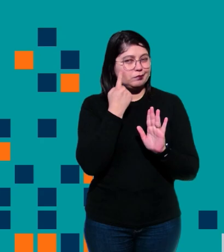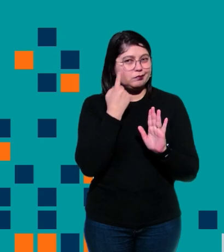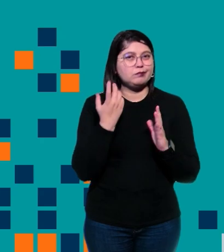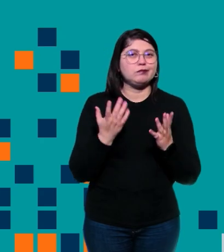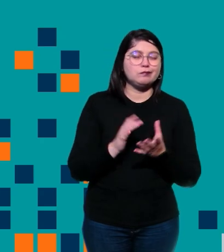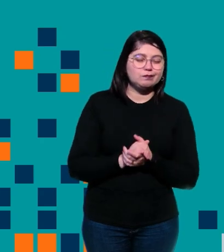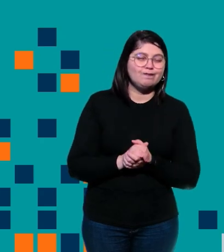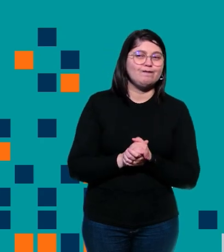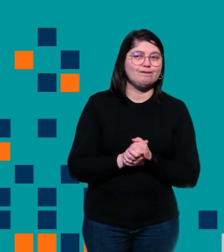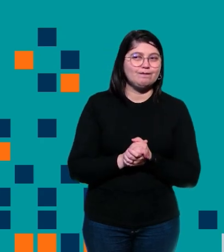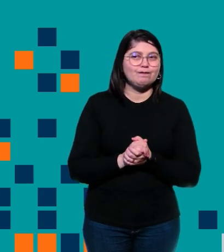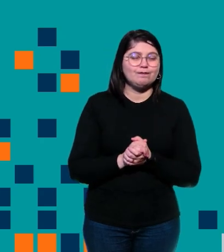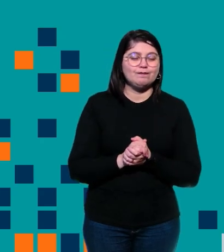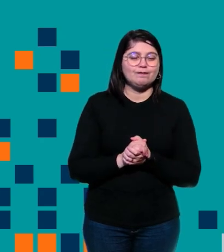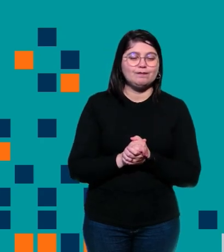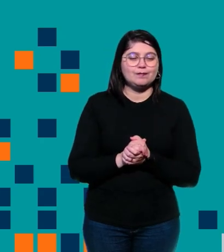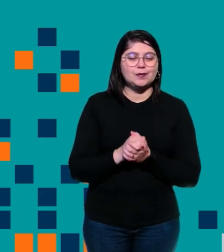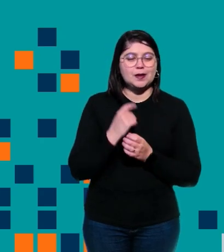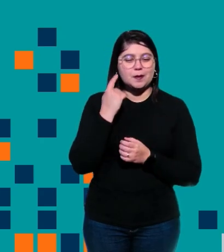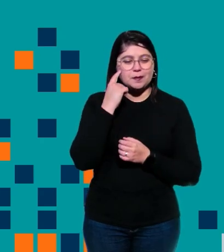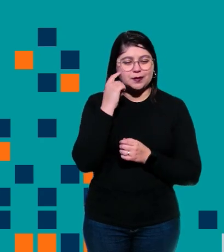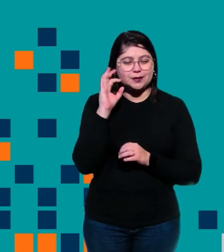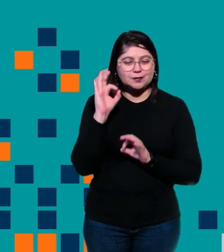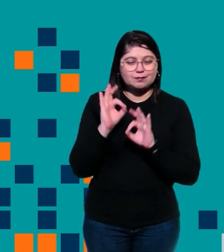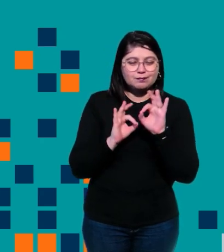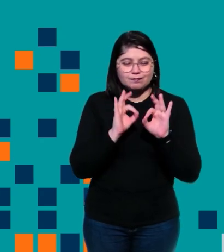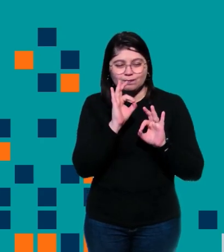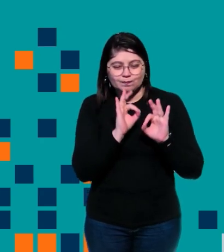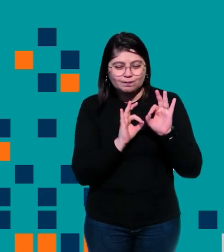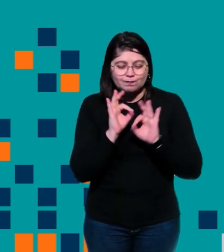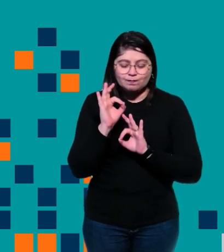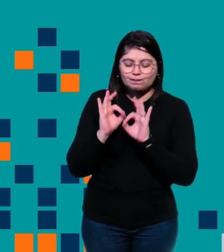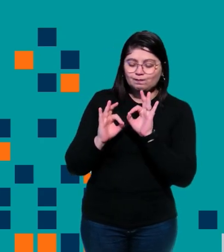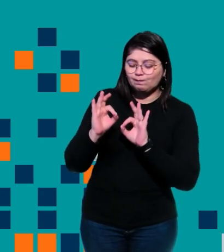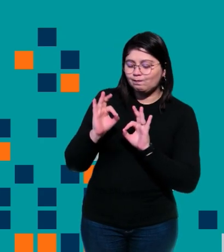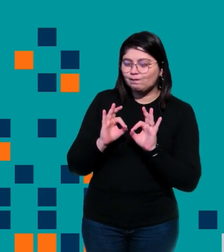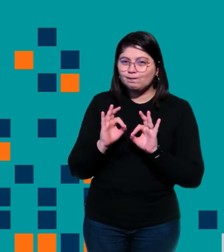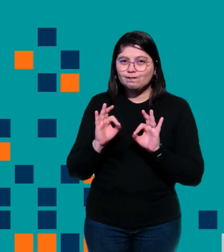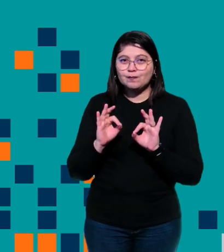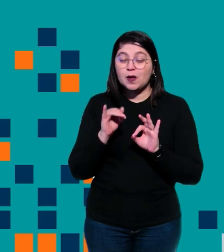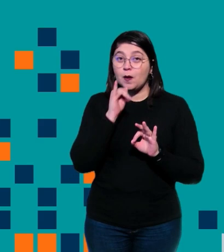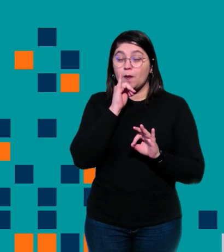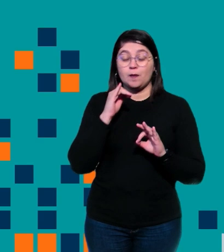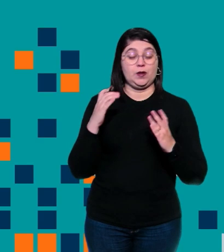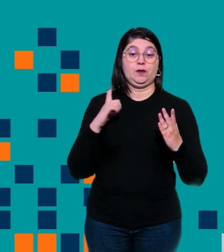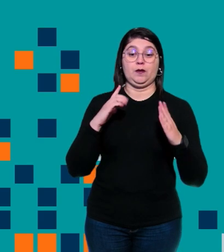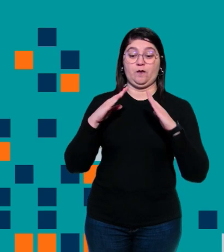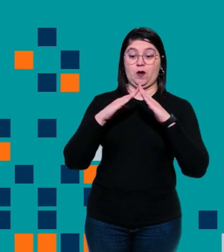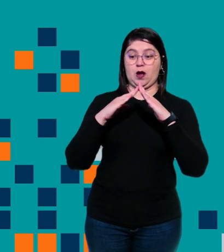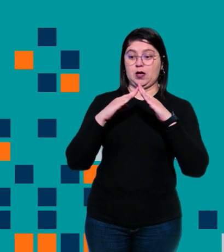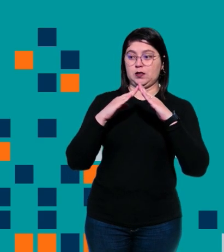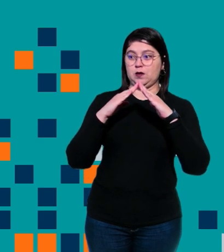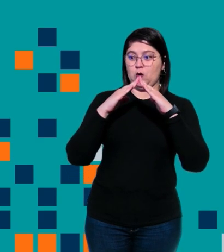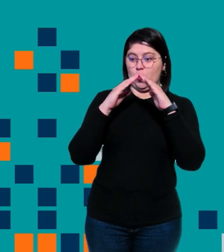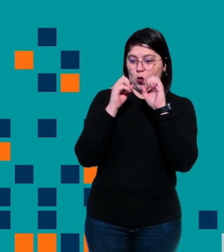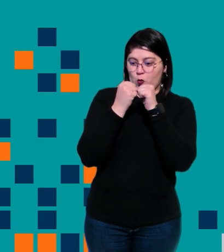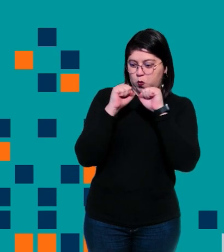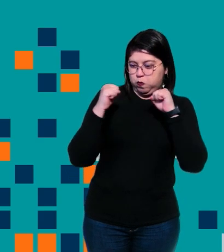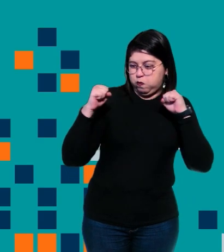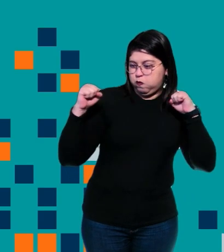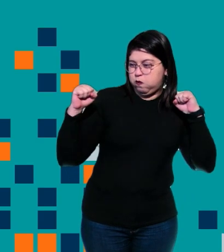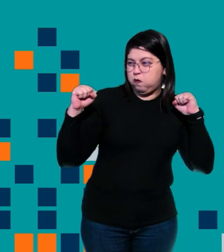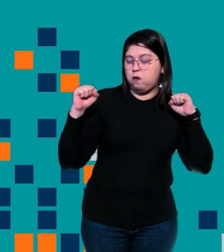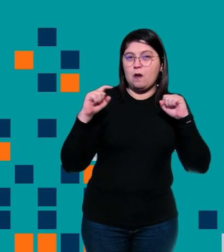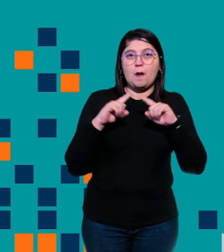você vê que a escala não importa, né? A gente falou agora de casas gigantescas, de coisas, mas, na